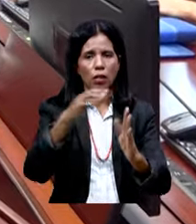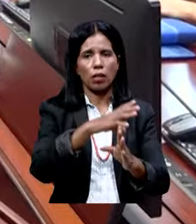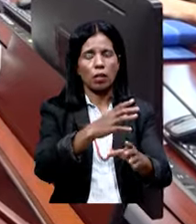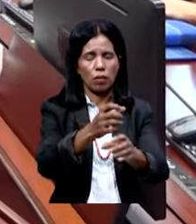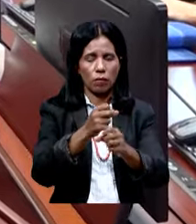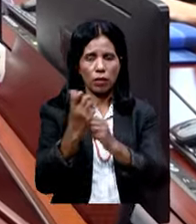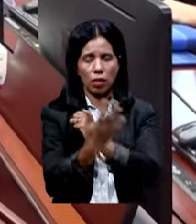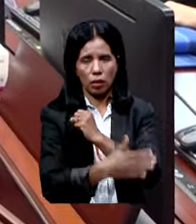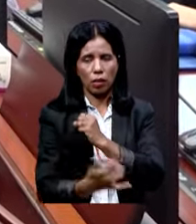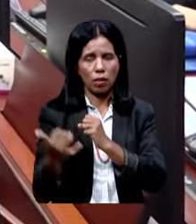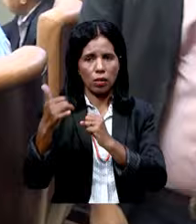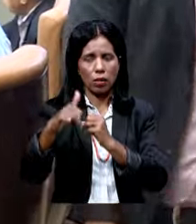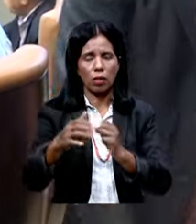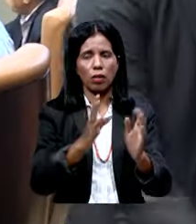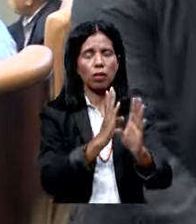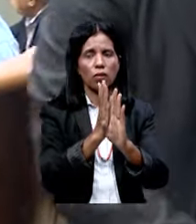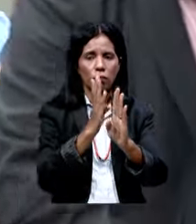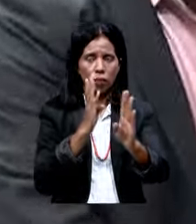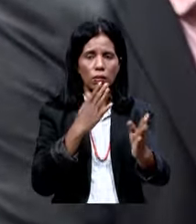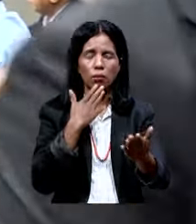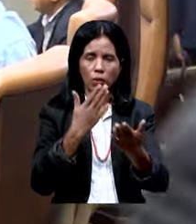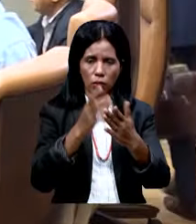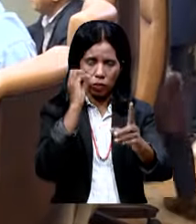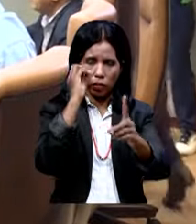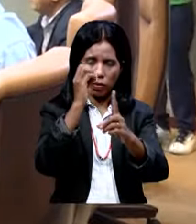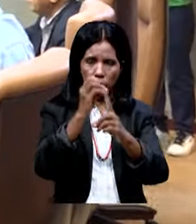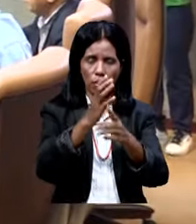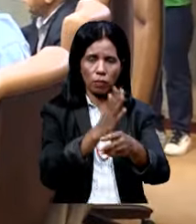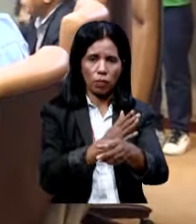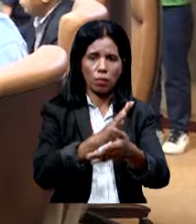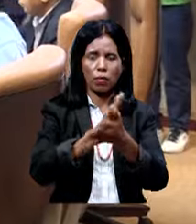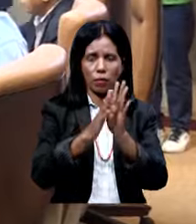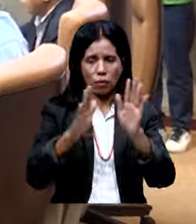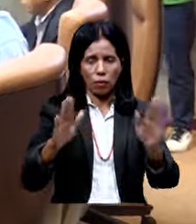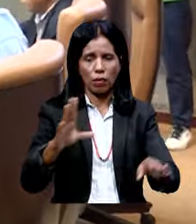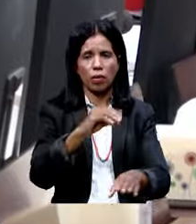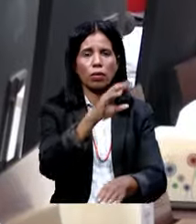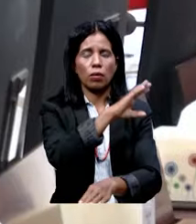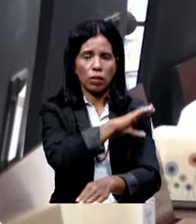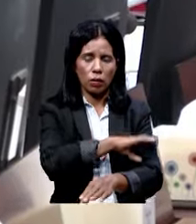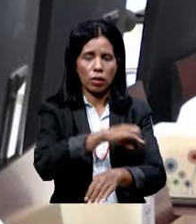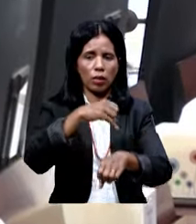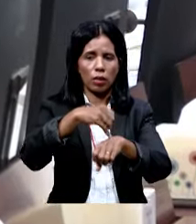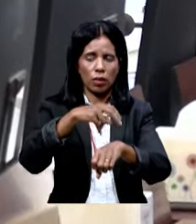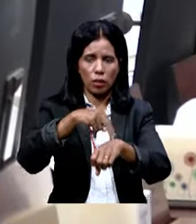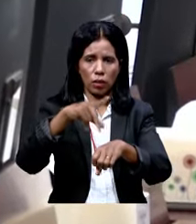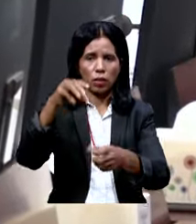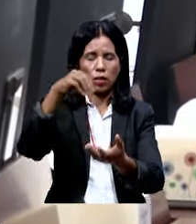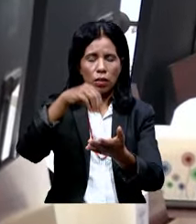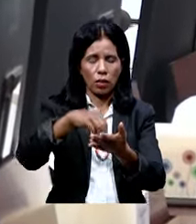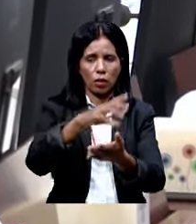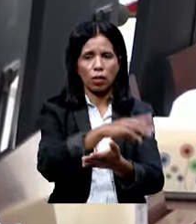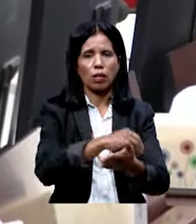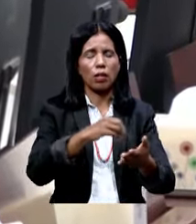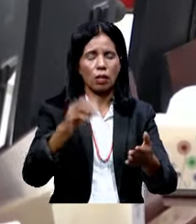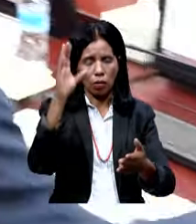entre país ira ho forma pacífica objetivo ato promove paz no segurança internacional prevene conflito armado